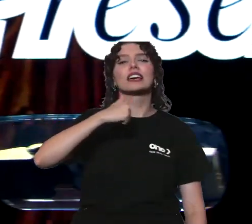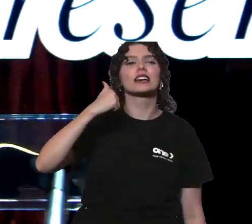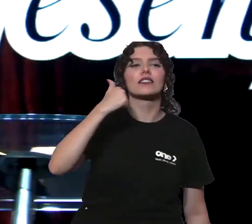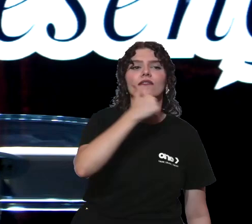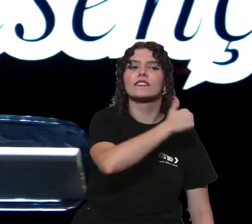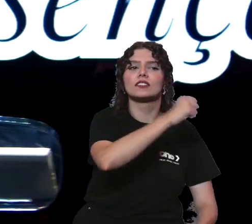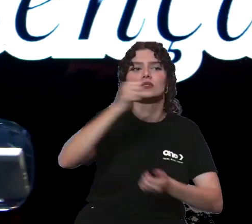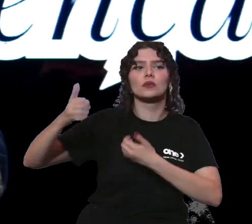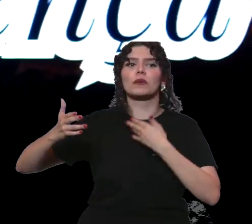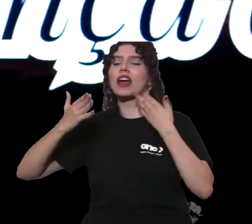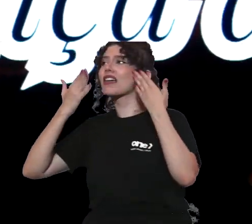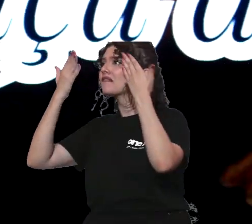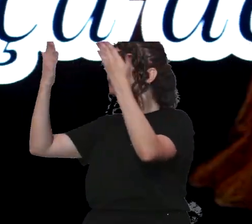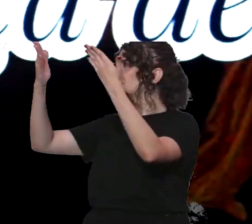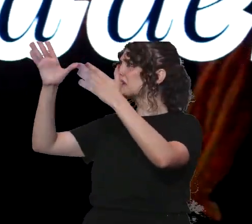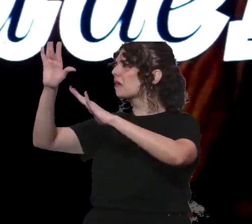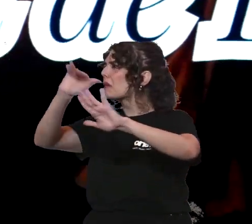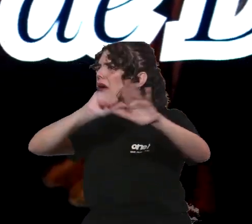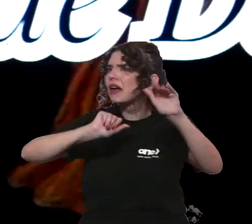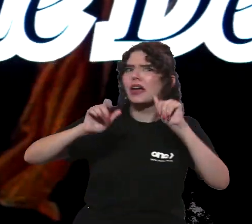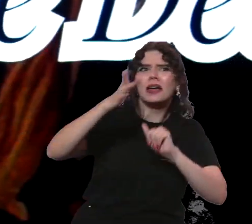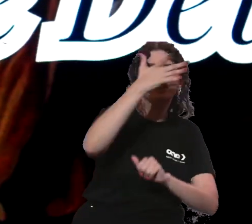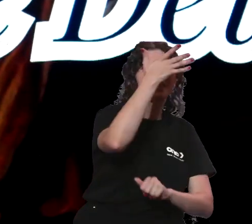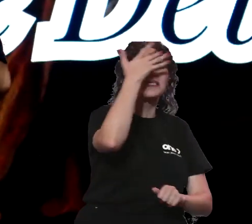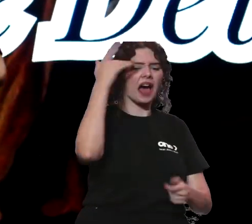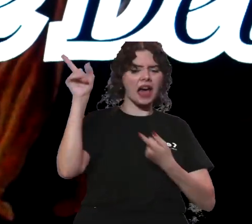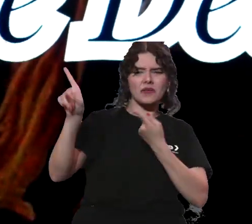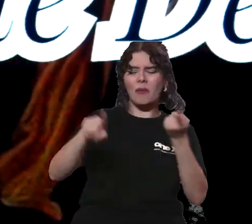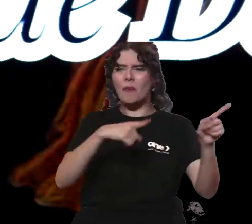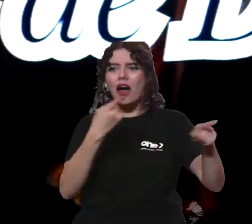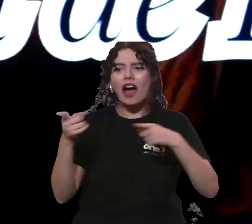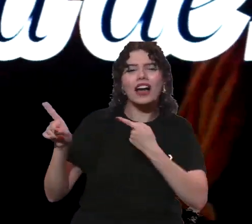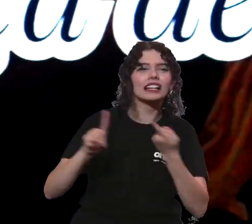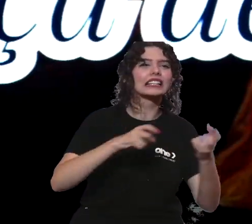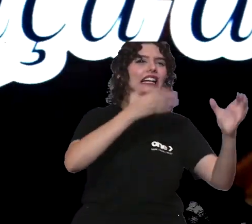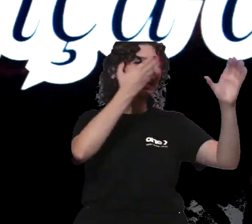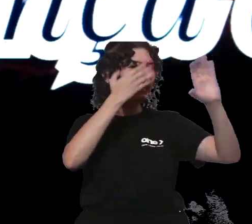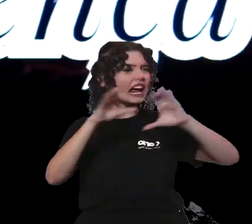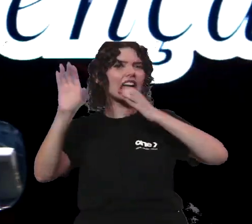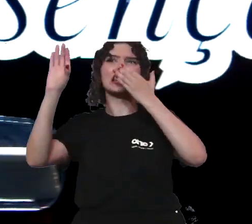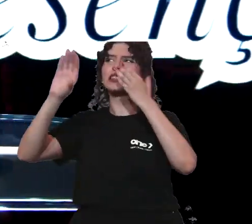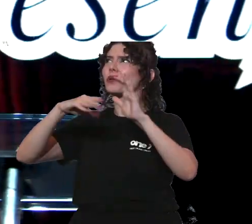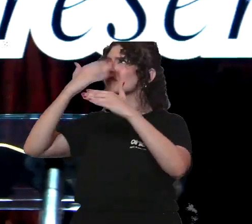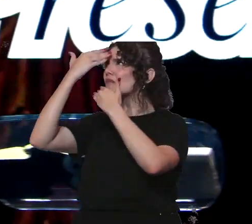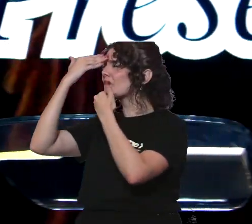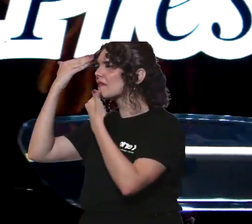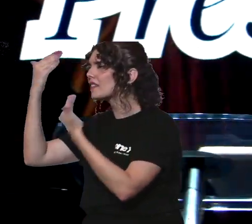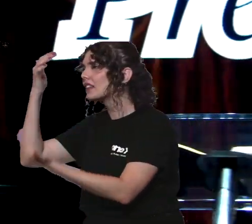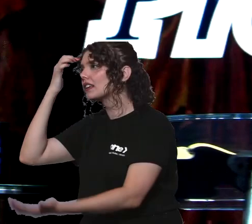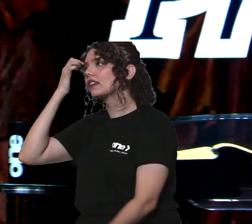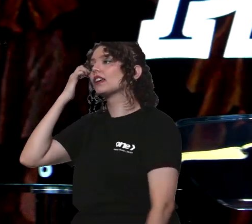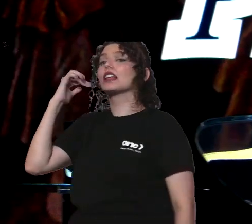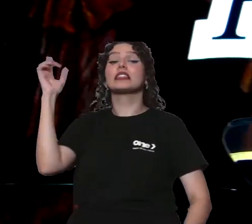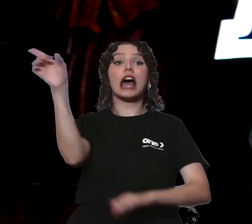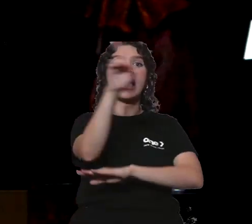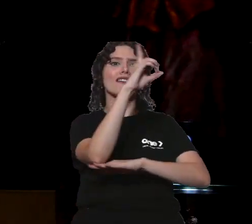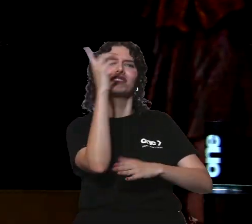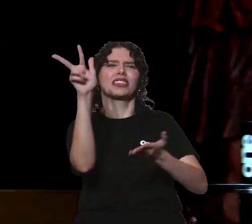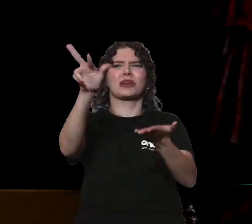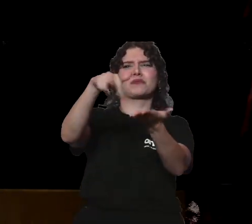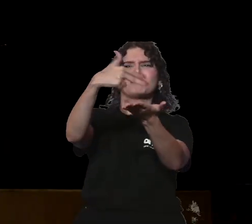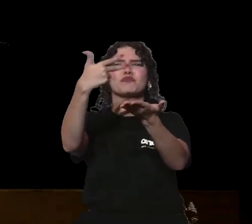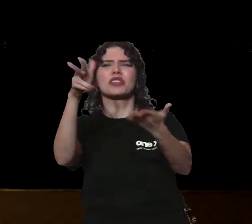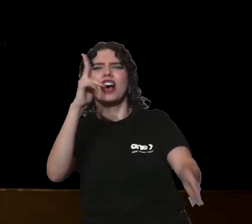Deus, ele chamou todos os músicos do reino, ele cantou hinos de gratidão. A Bíblia diz que ele dançava com todas